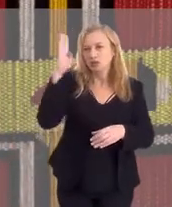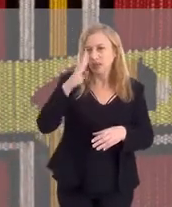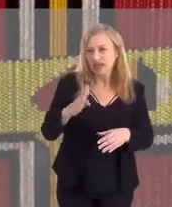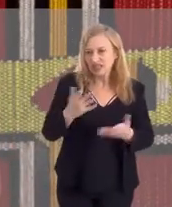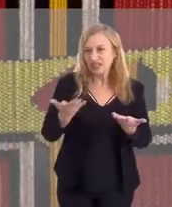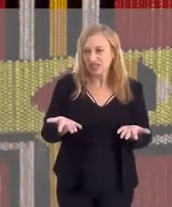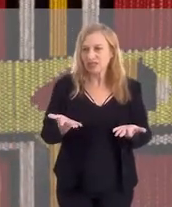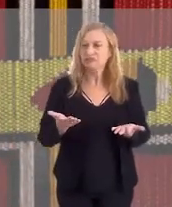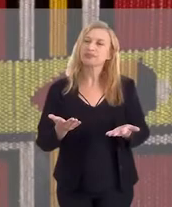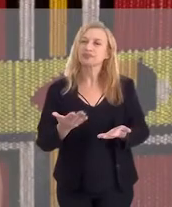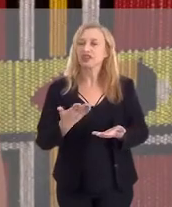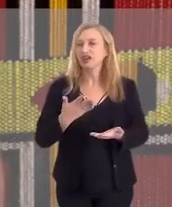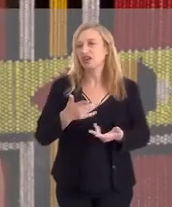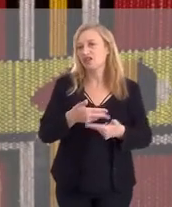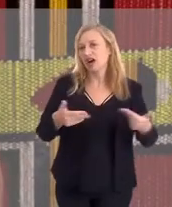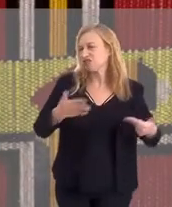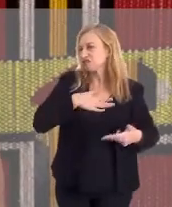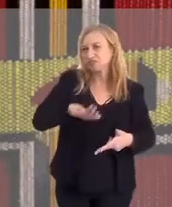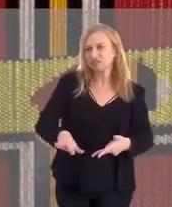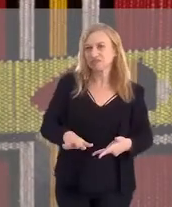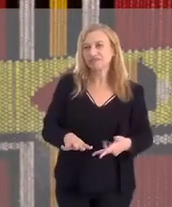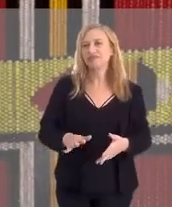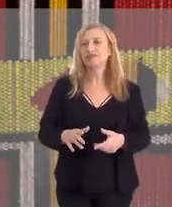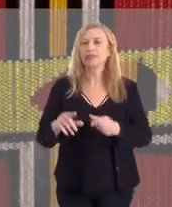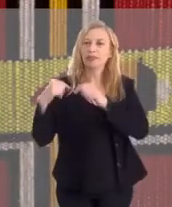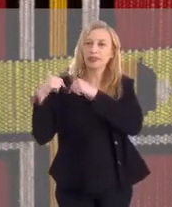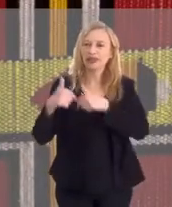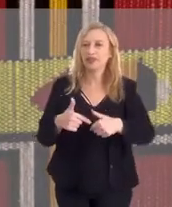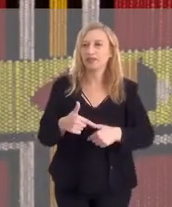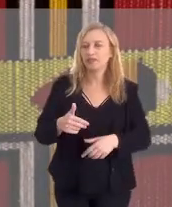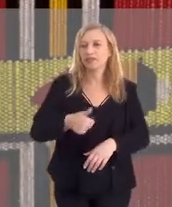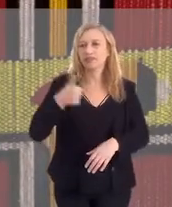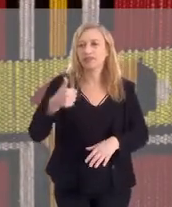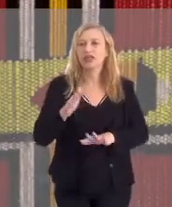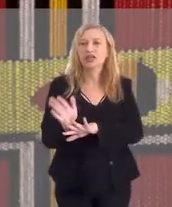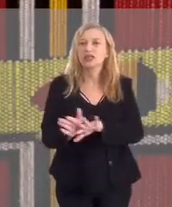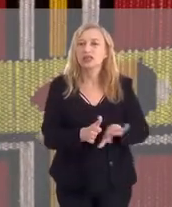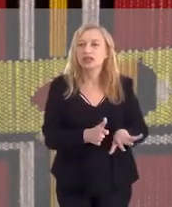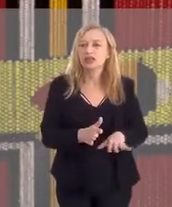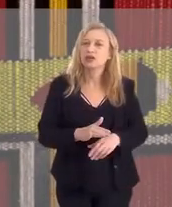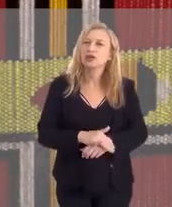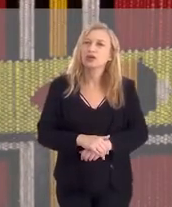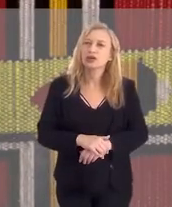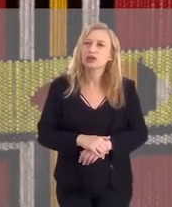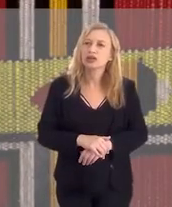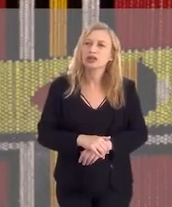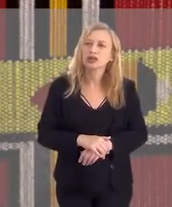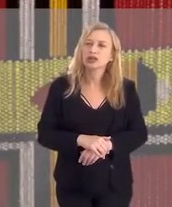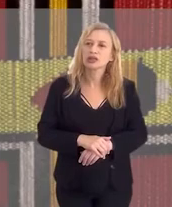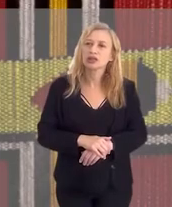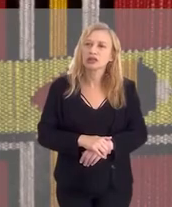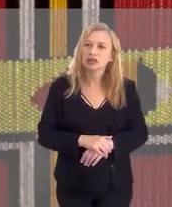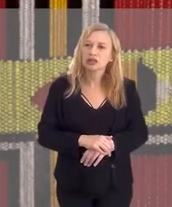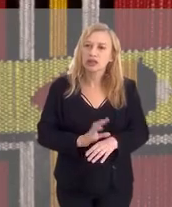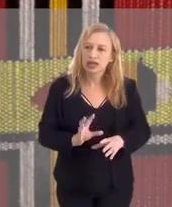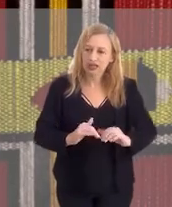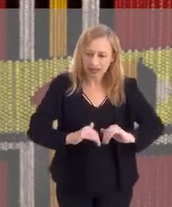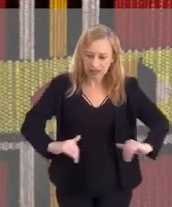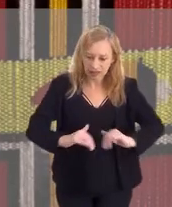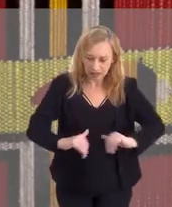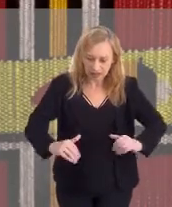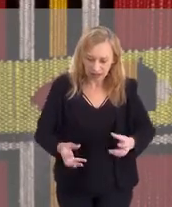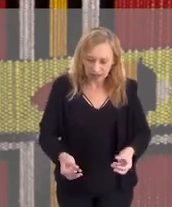isso. Coisa que muitos não gostam, eles preferem o vinho tradicional. E nisso, ela é